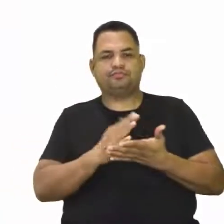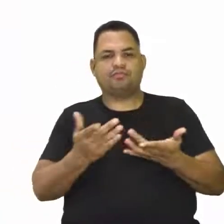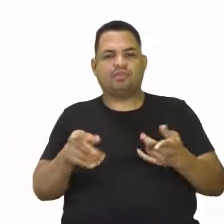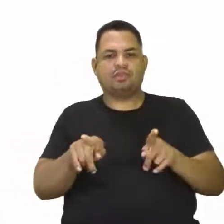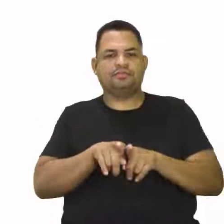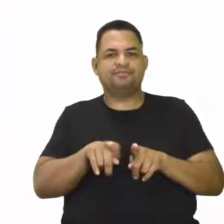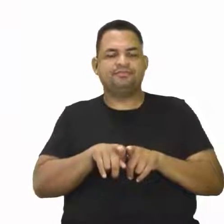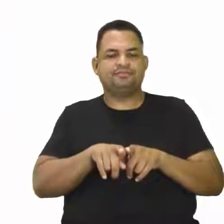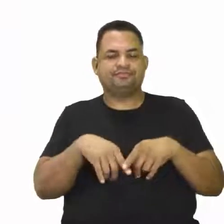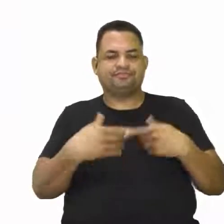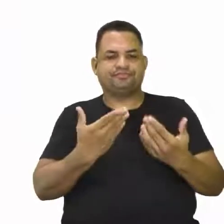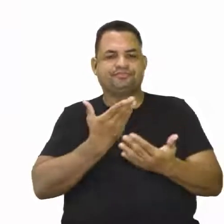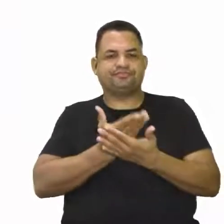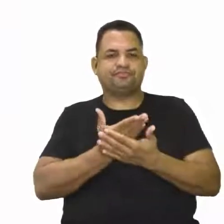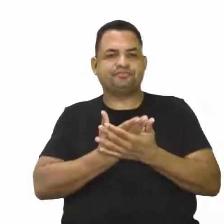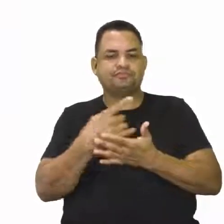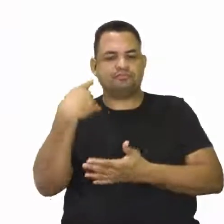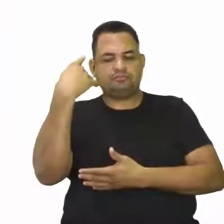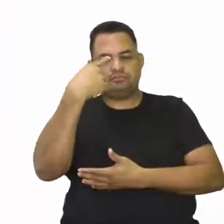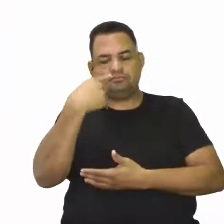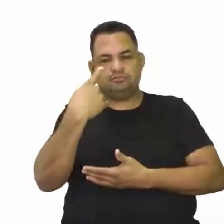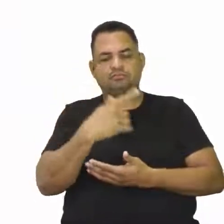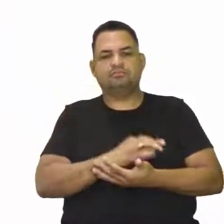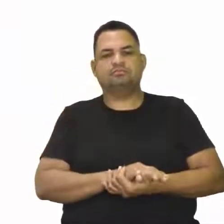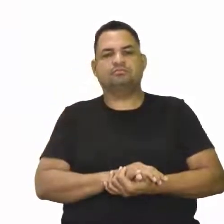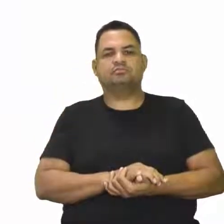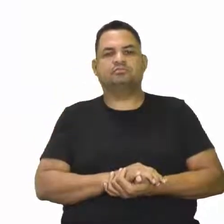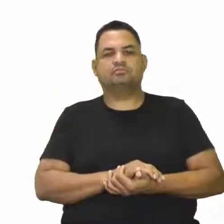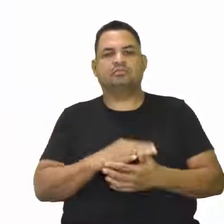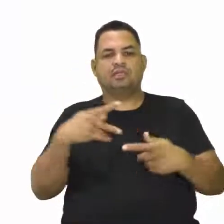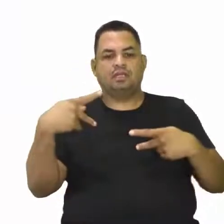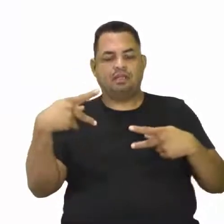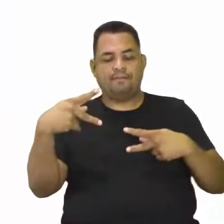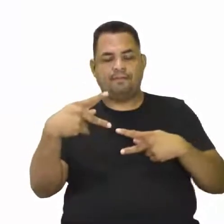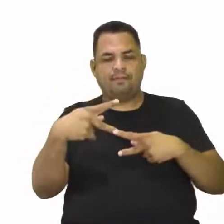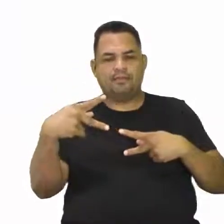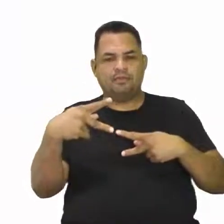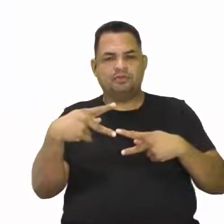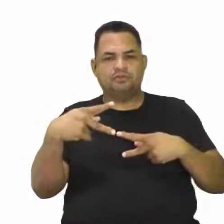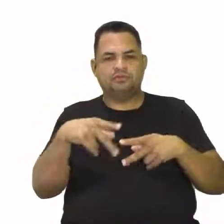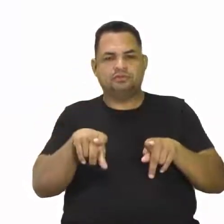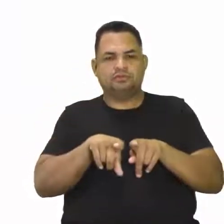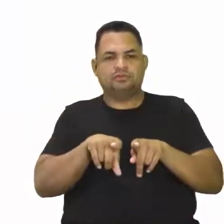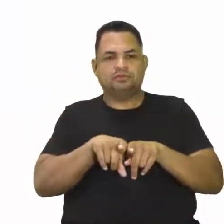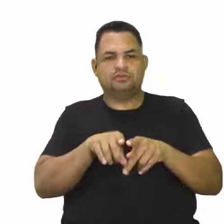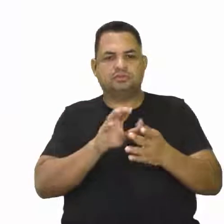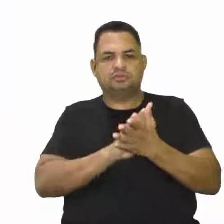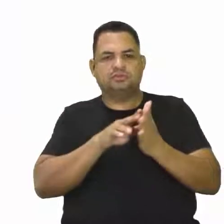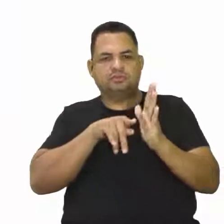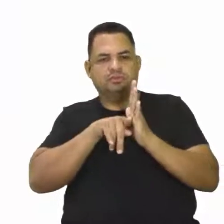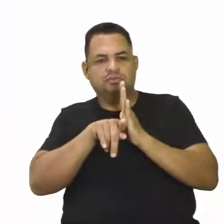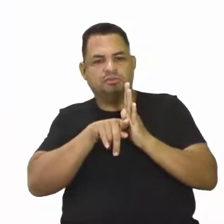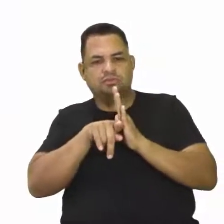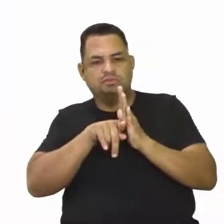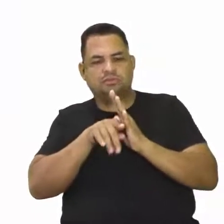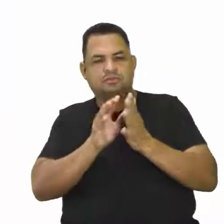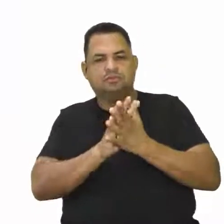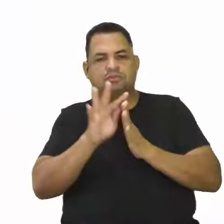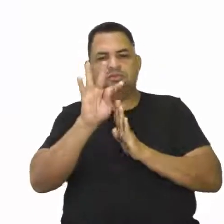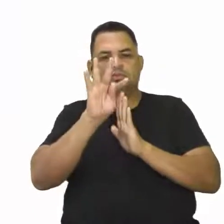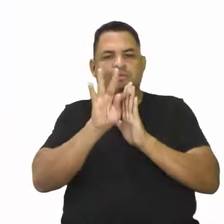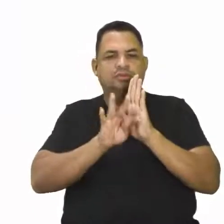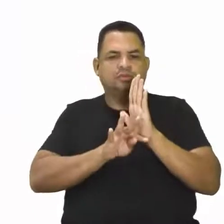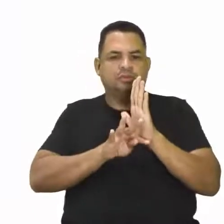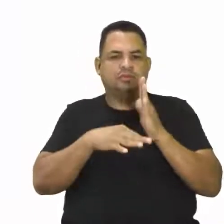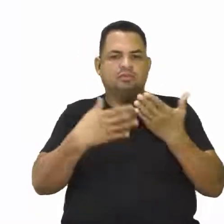e vamos estudá-los hoje. Os usos das preposições, vamos analisar os